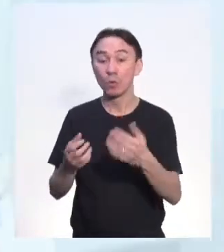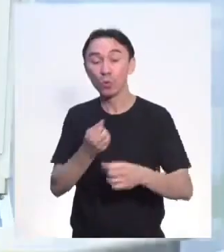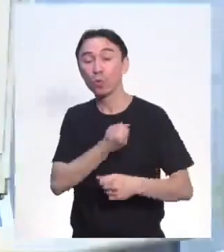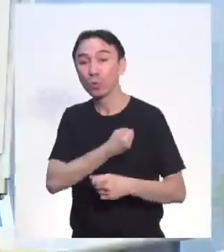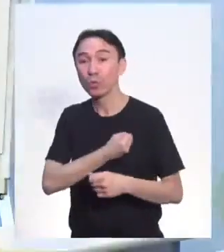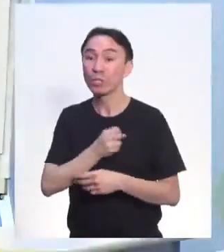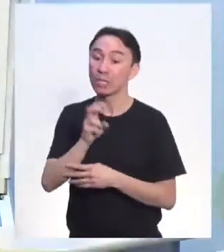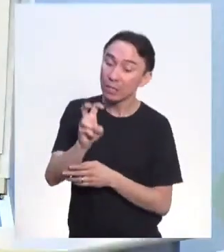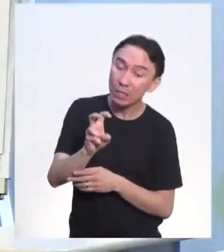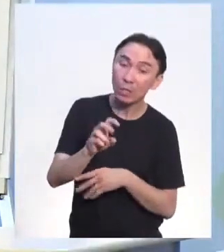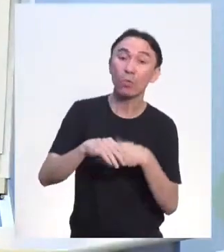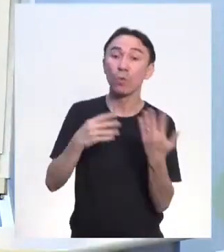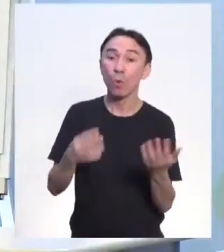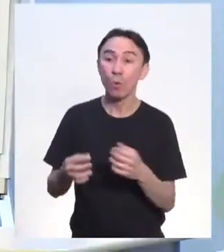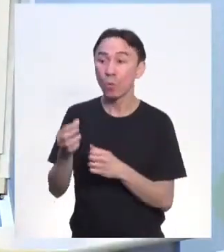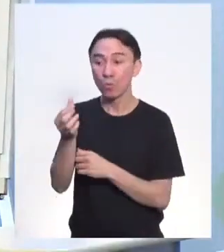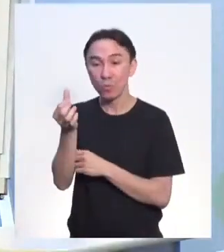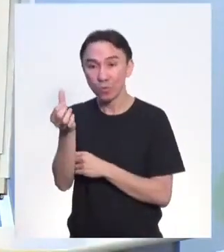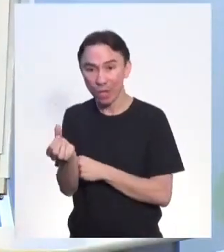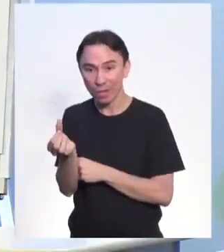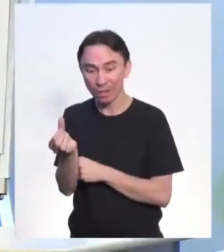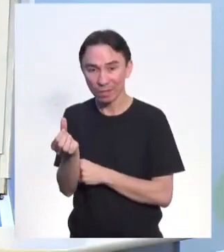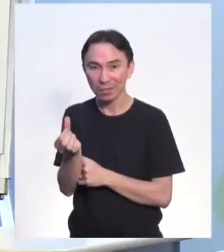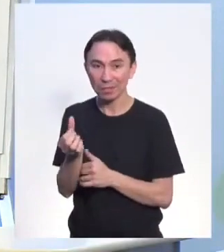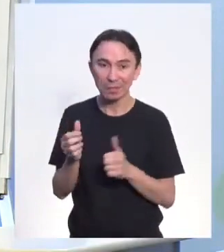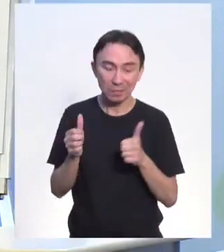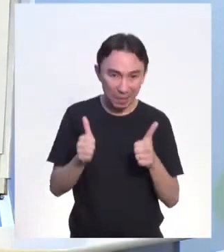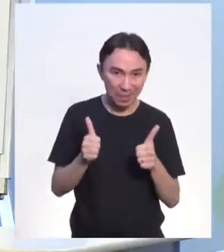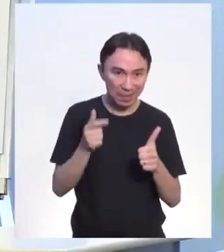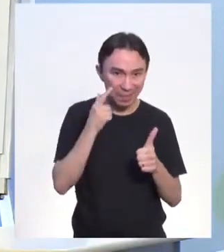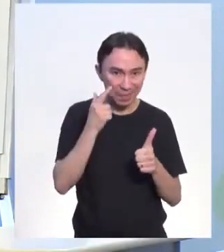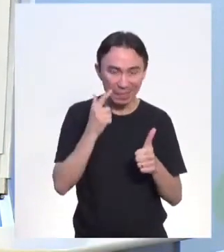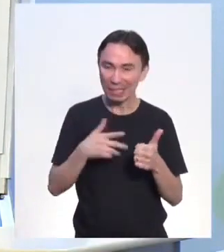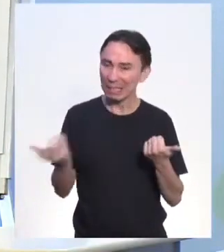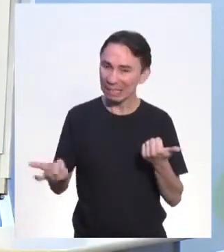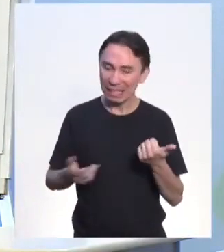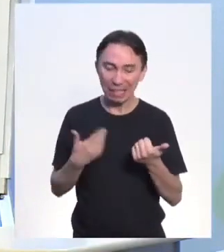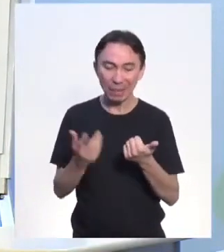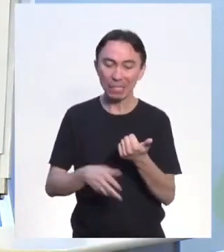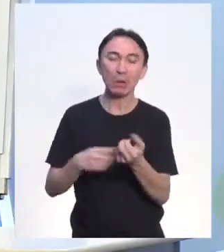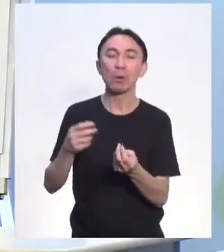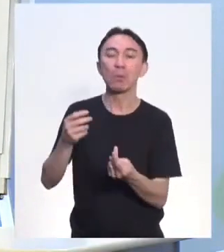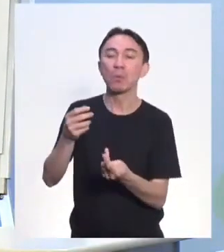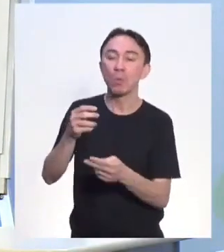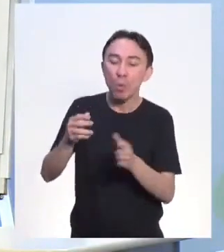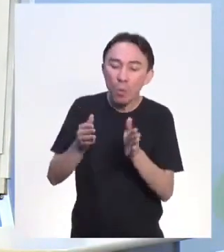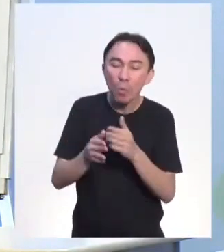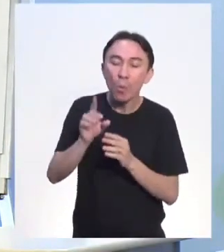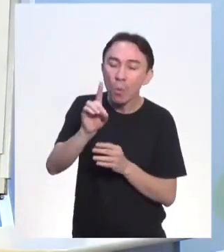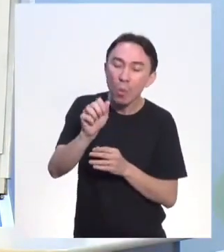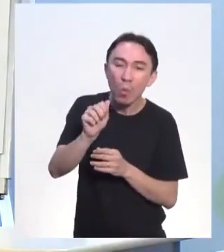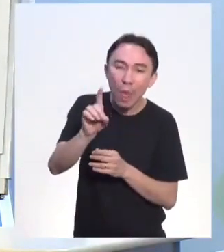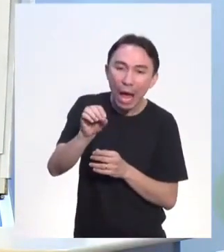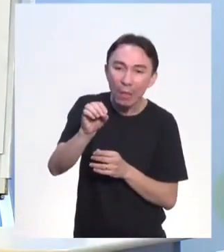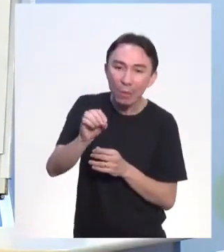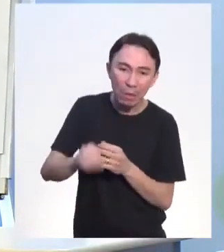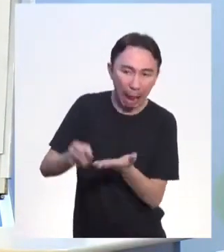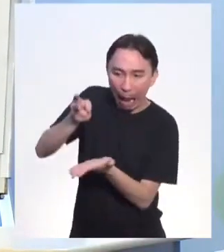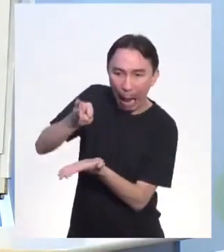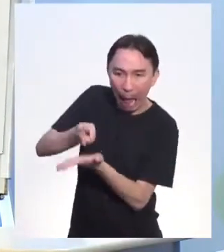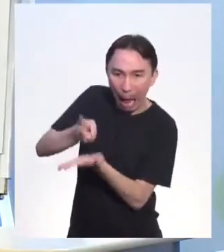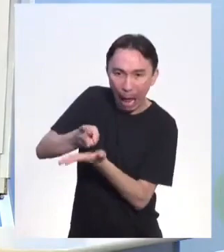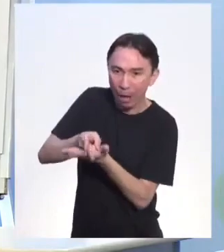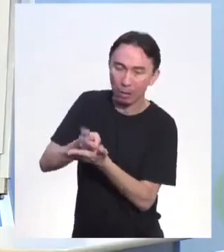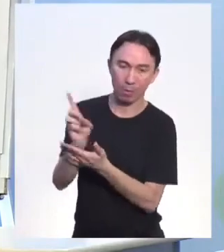nos joguinhos que vão de 1 a 6. Não viciado é que a chance de sair qualquer número de 1 a 6 é a mesma. Lembra que a gente falou